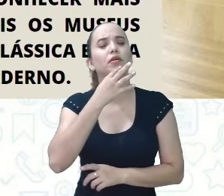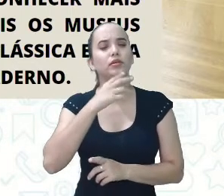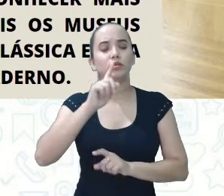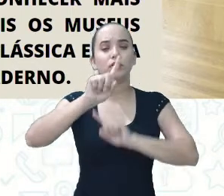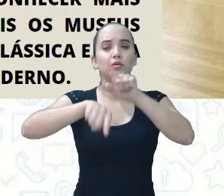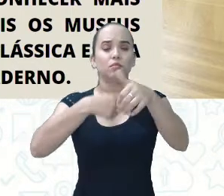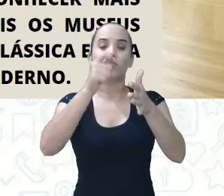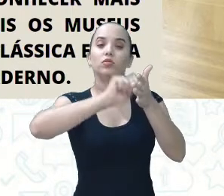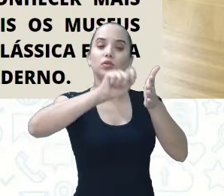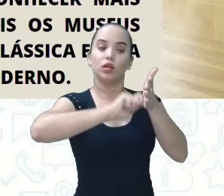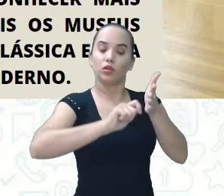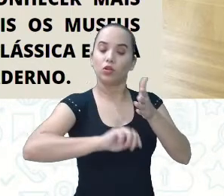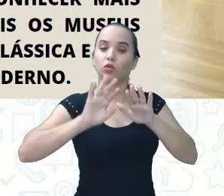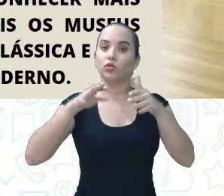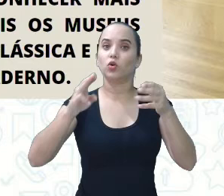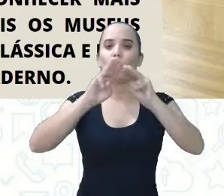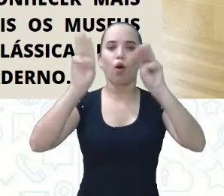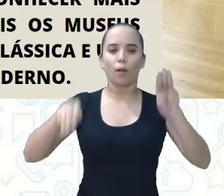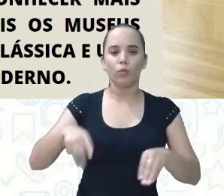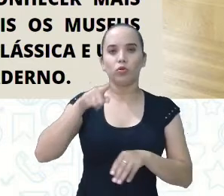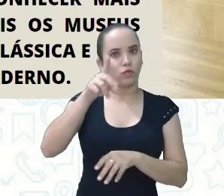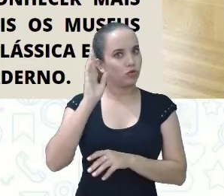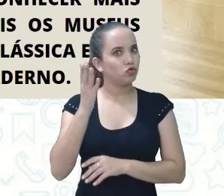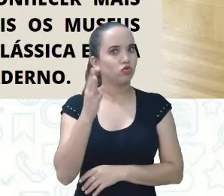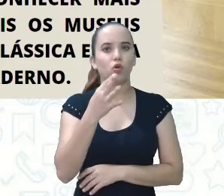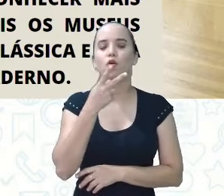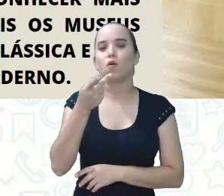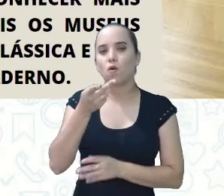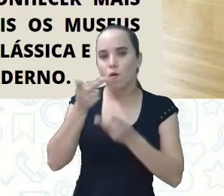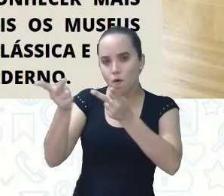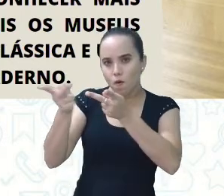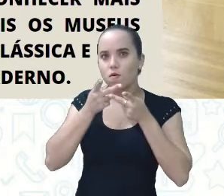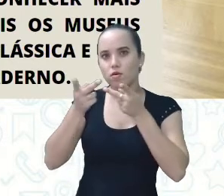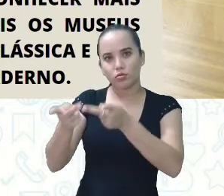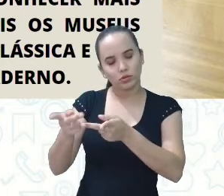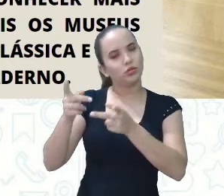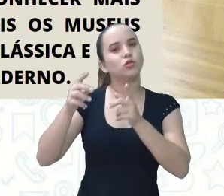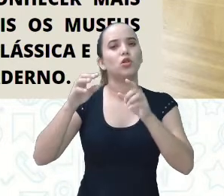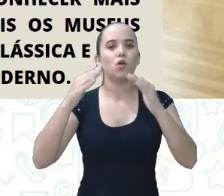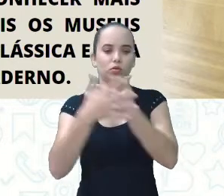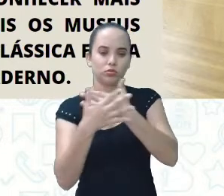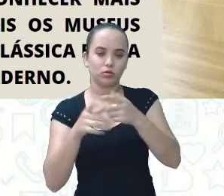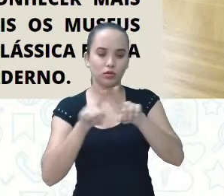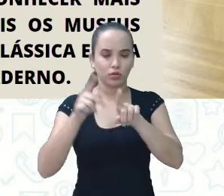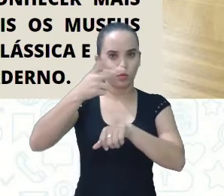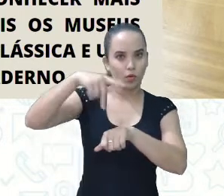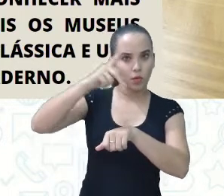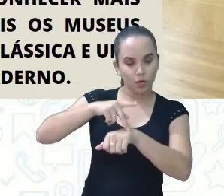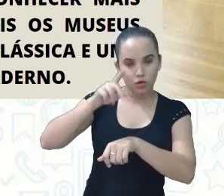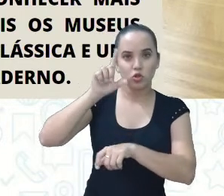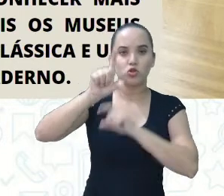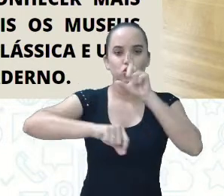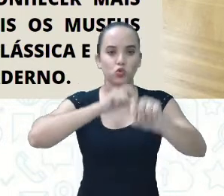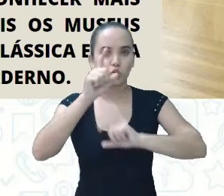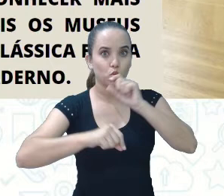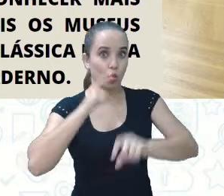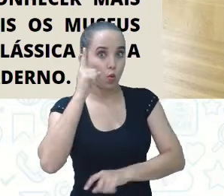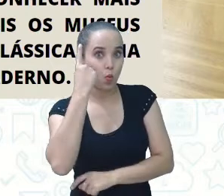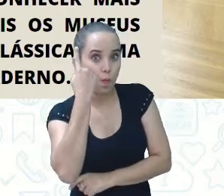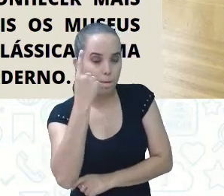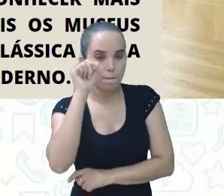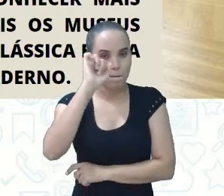anote no seu caderno quais os museus que você visitou, a cidade e o país, escolha uma imagem da arte